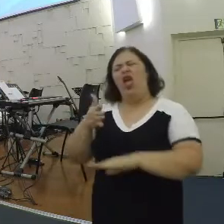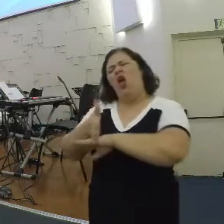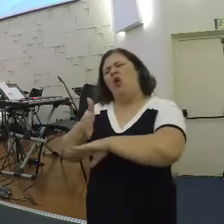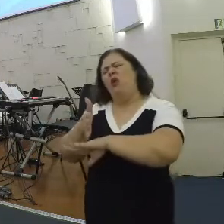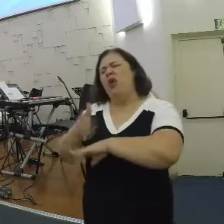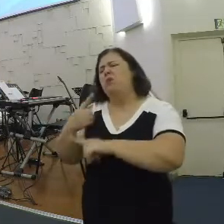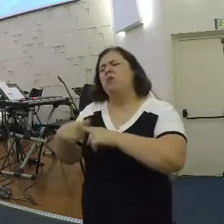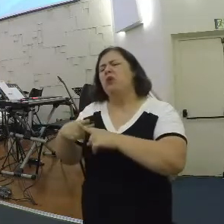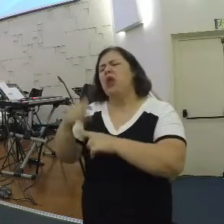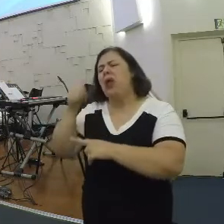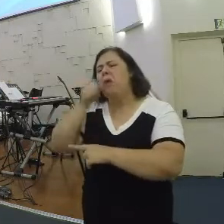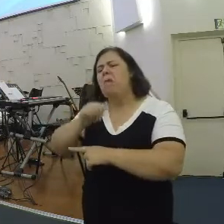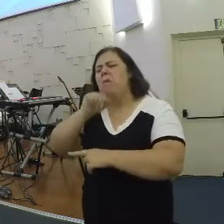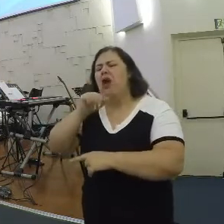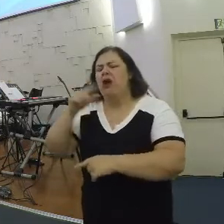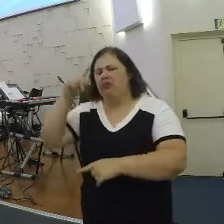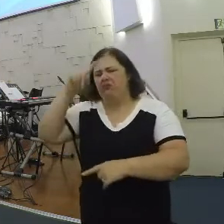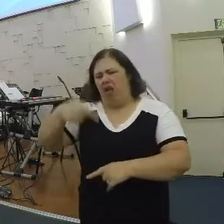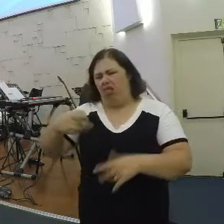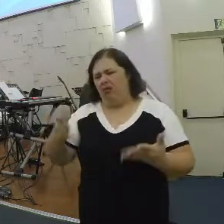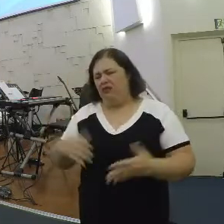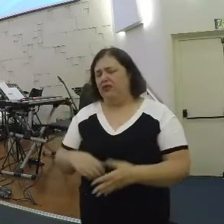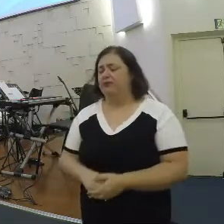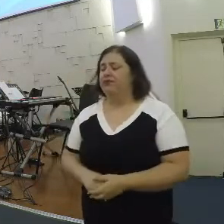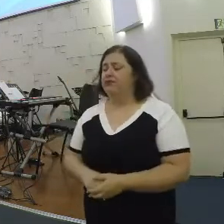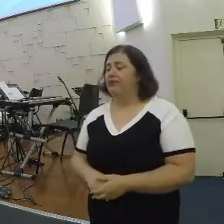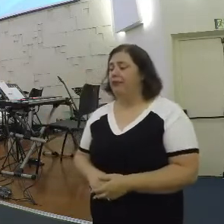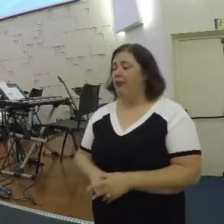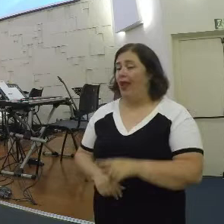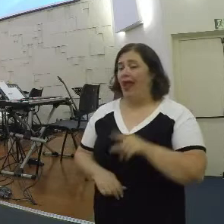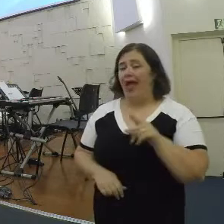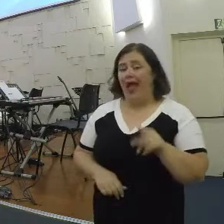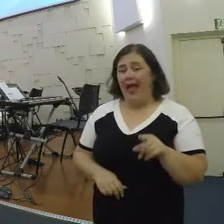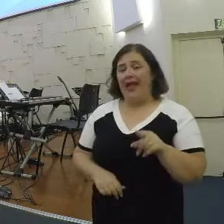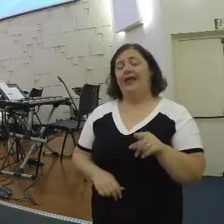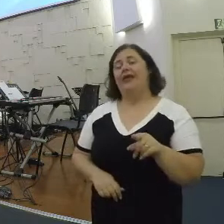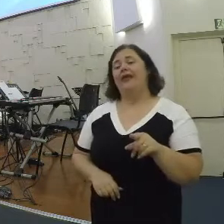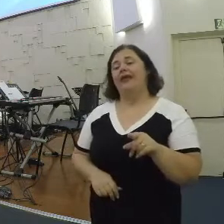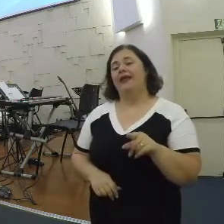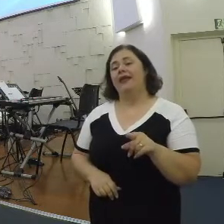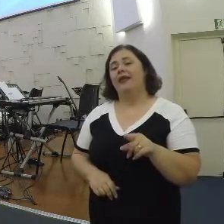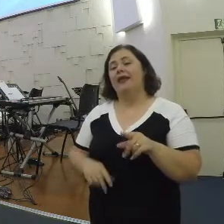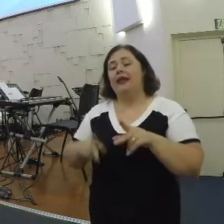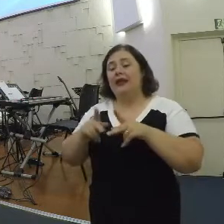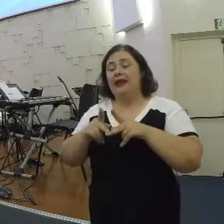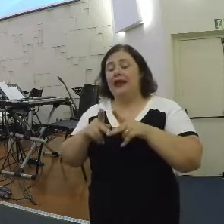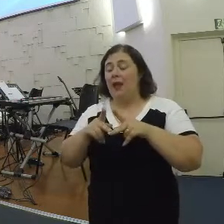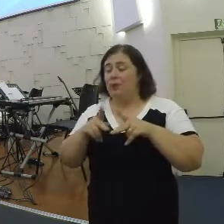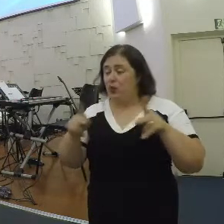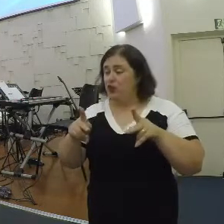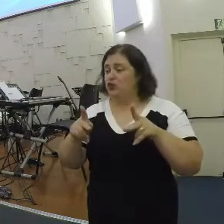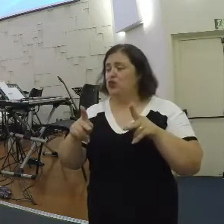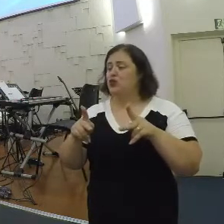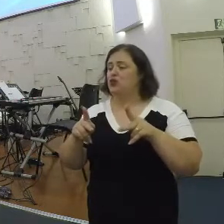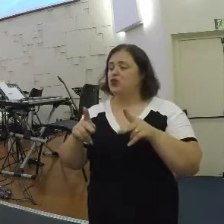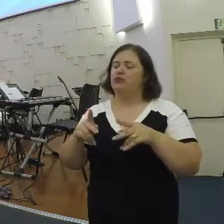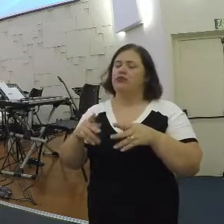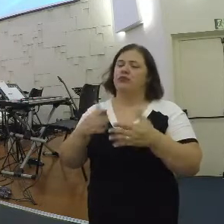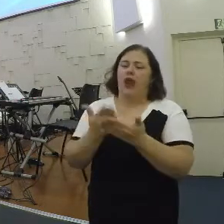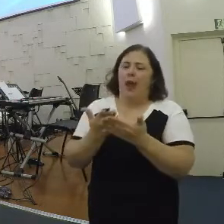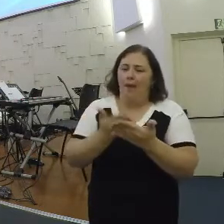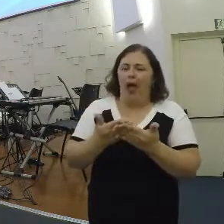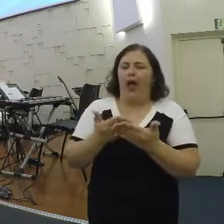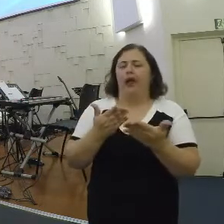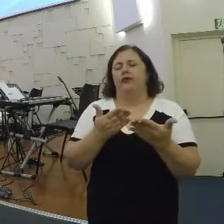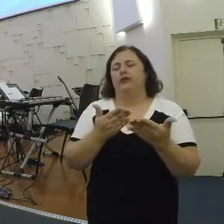microempreendedor que prestava serviços no campus, e aquele homem conheceu a Cristo. E eles, solteiros que